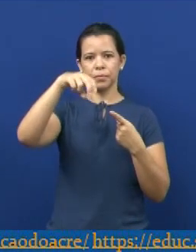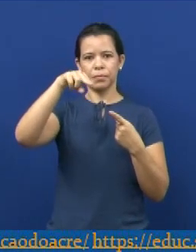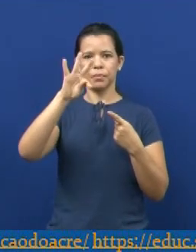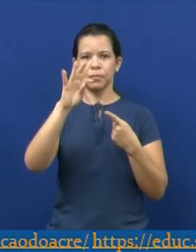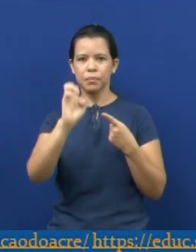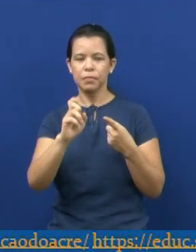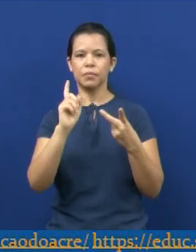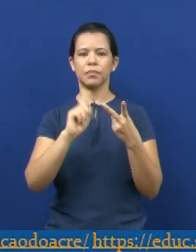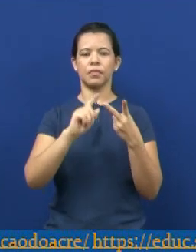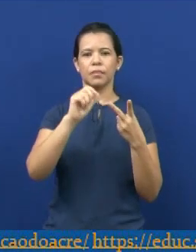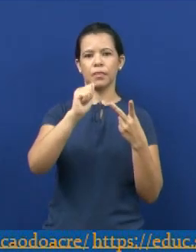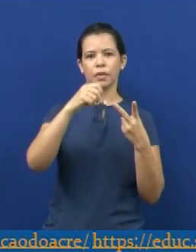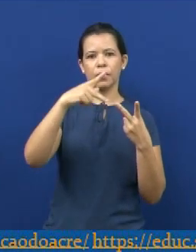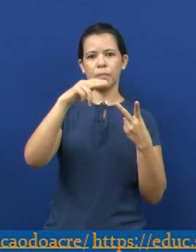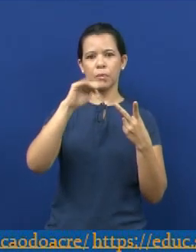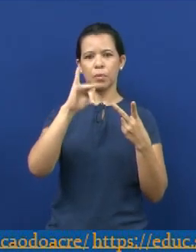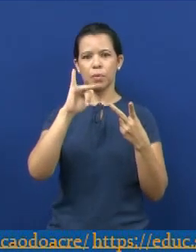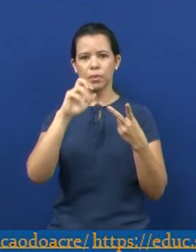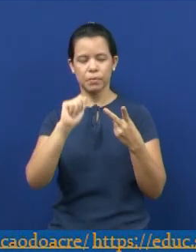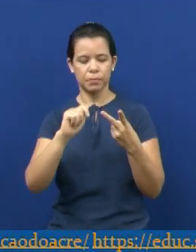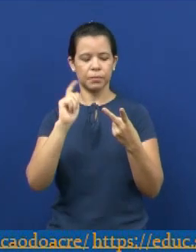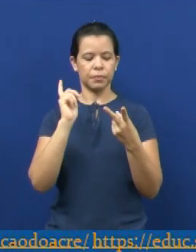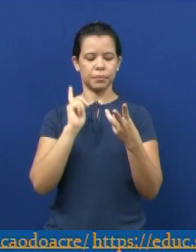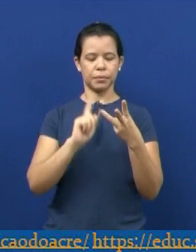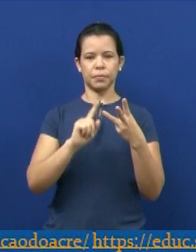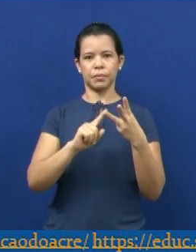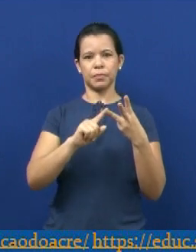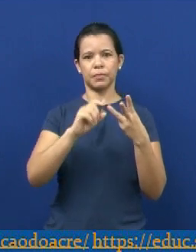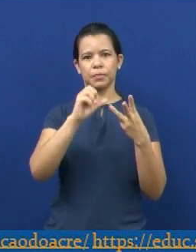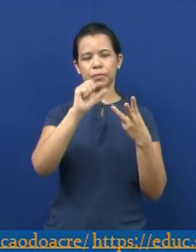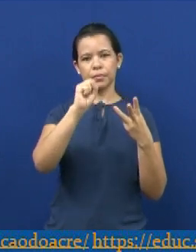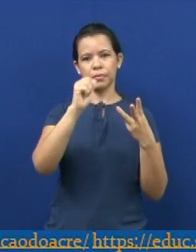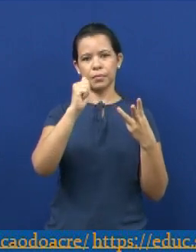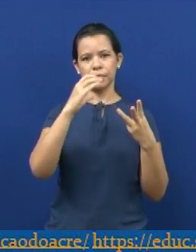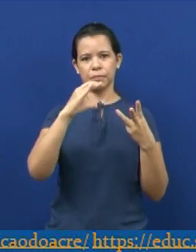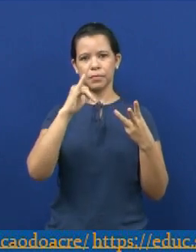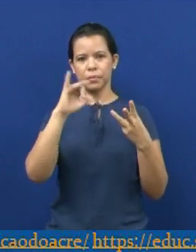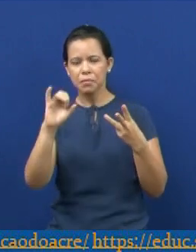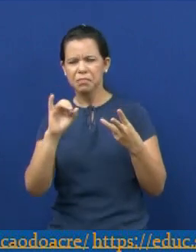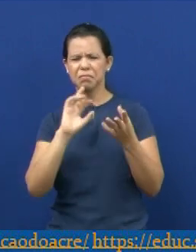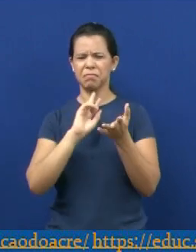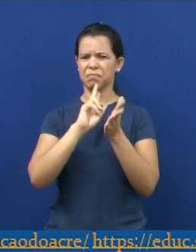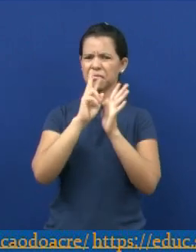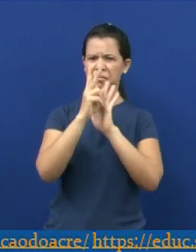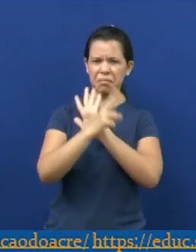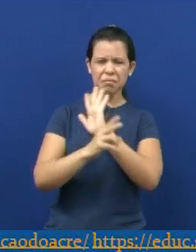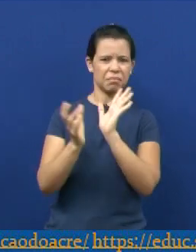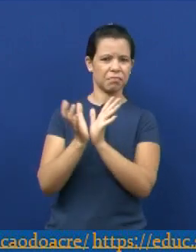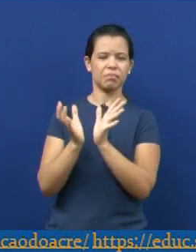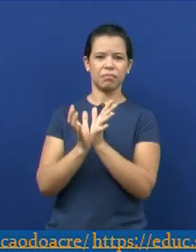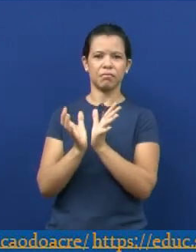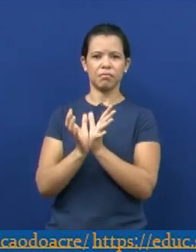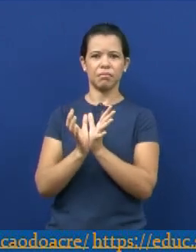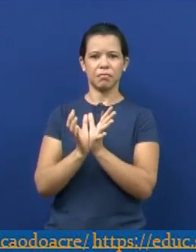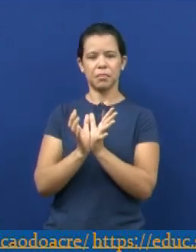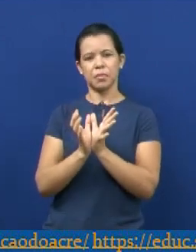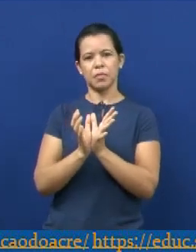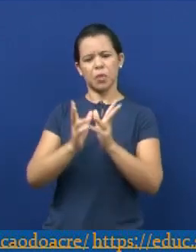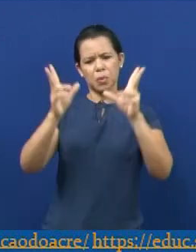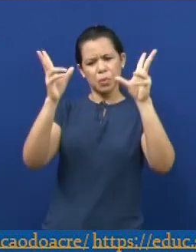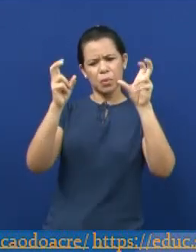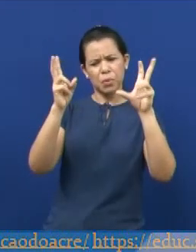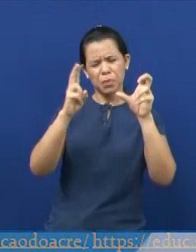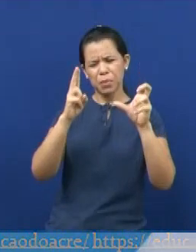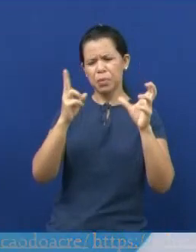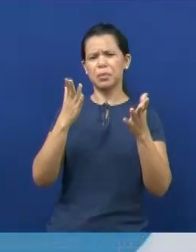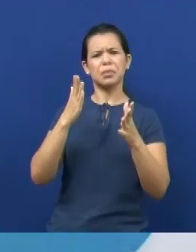gruta grito macaíba e o grupo sá se dentre muitos outros que chegamos até aqui as suas principais